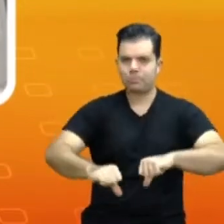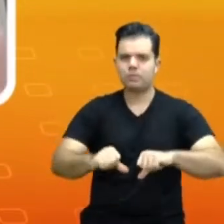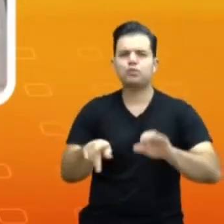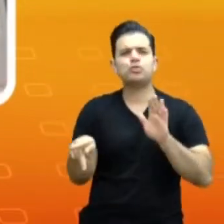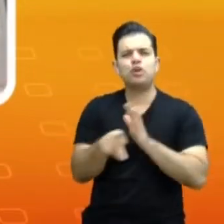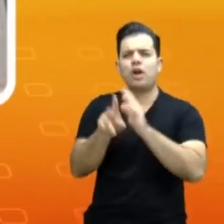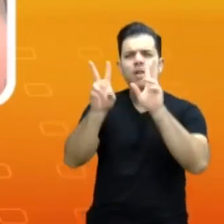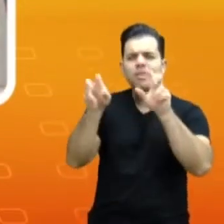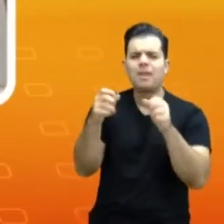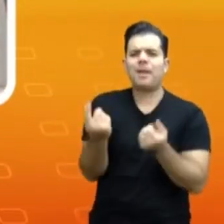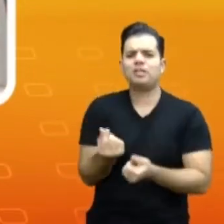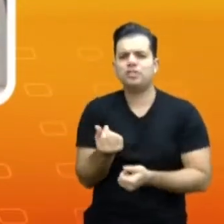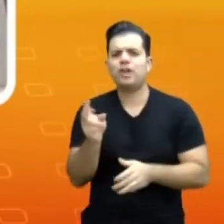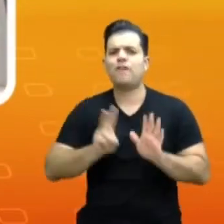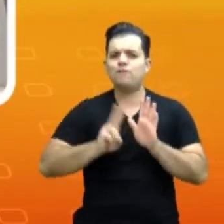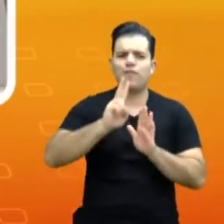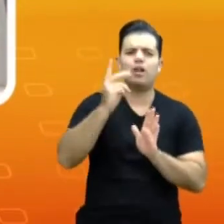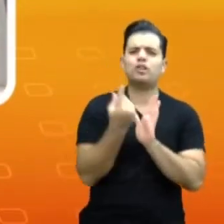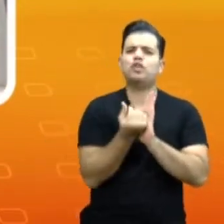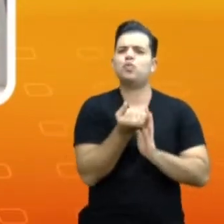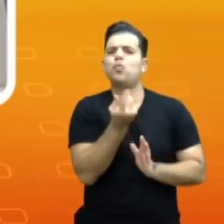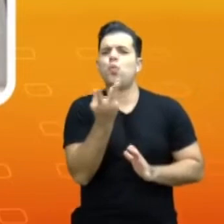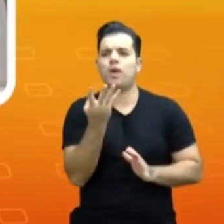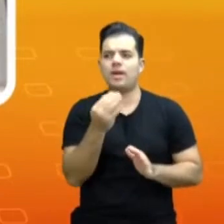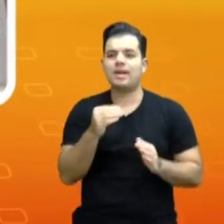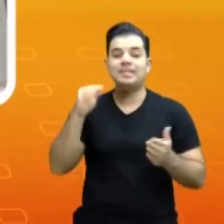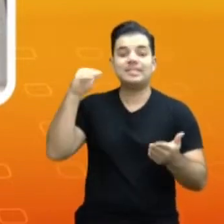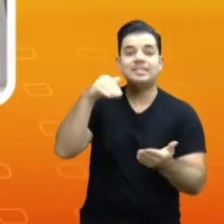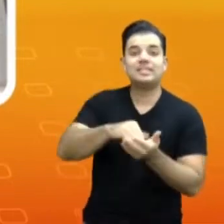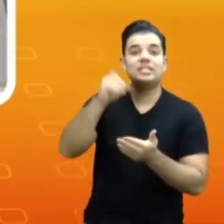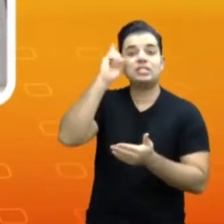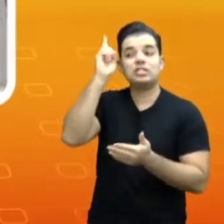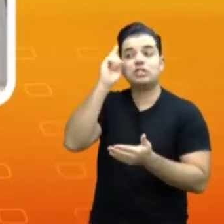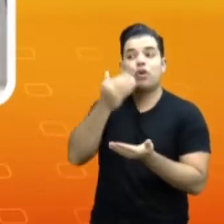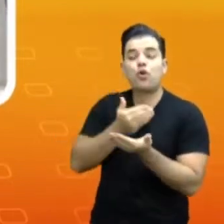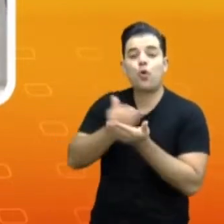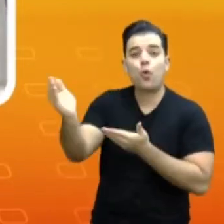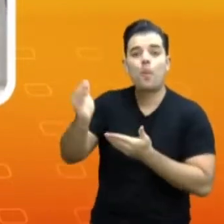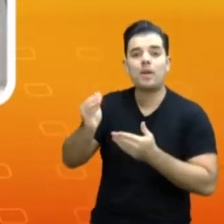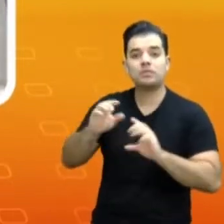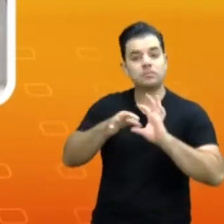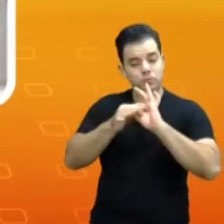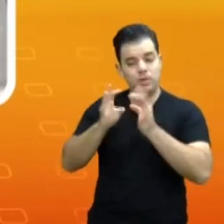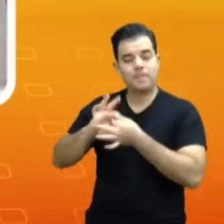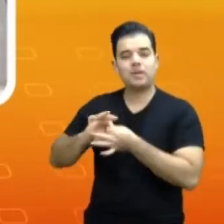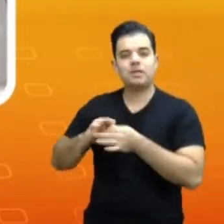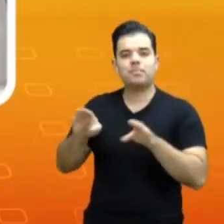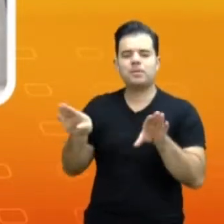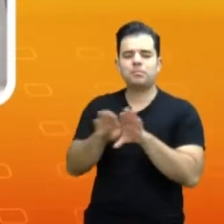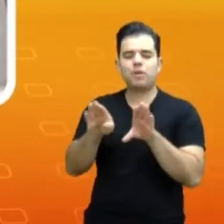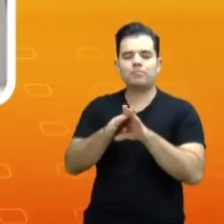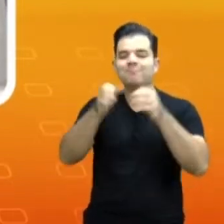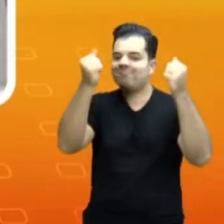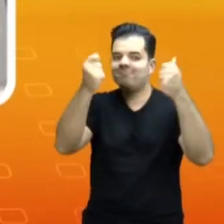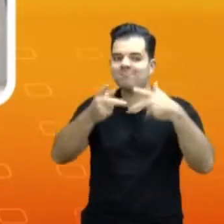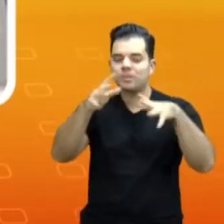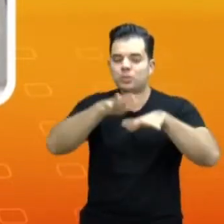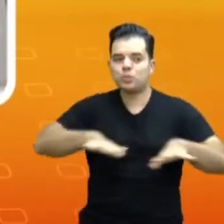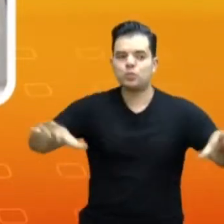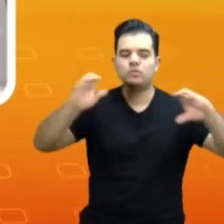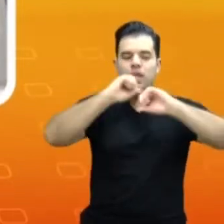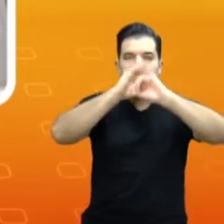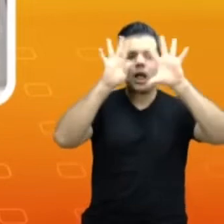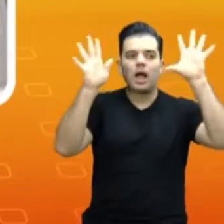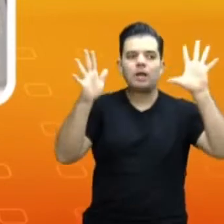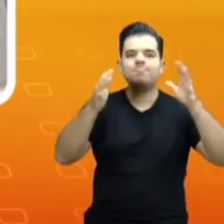as questões de custo, mas saber até que data que era a definição de quando essa Olimpíada começava. Mas para ambientar todo mundo, é importante